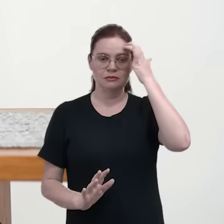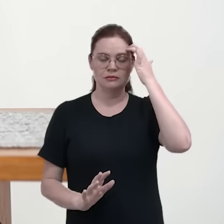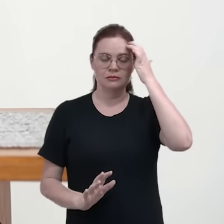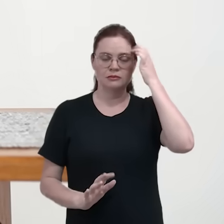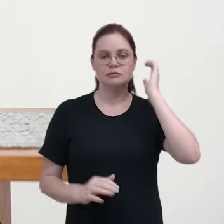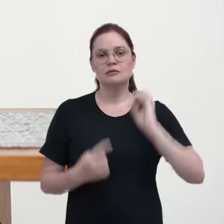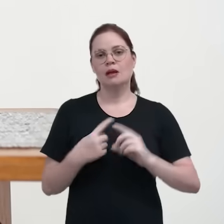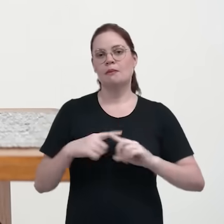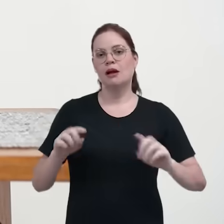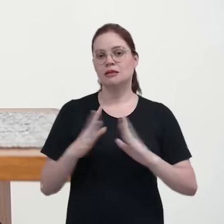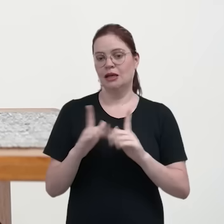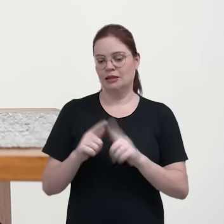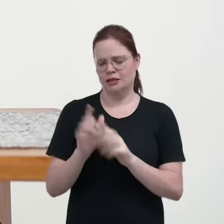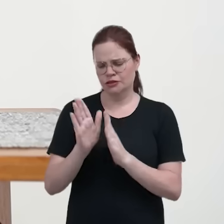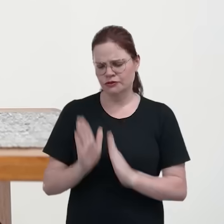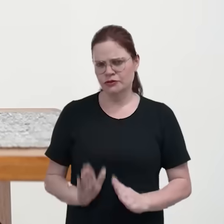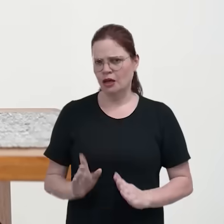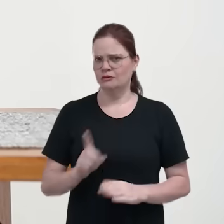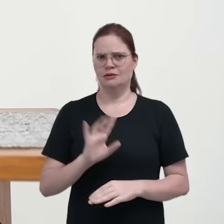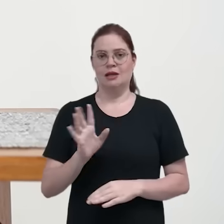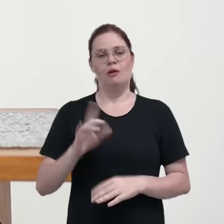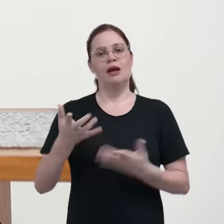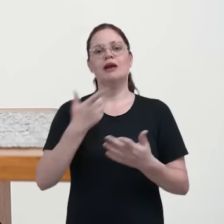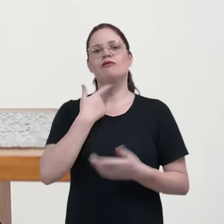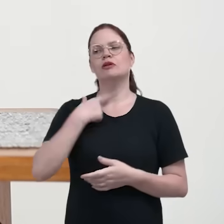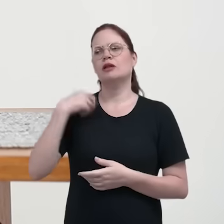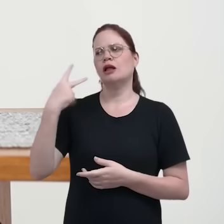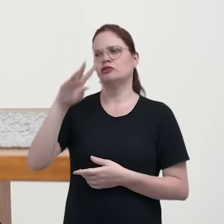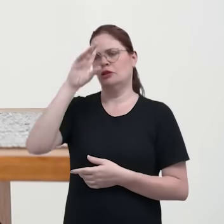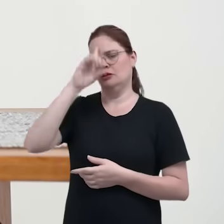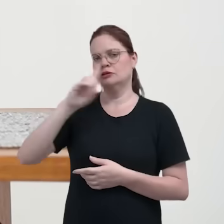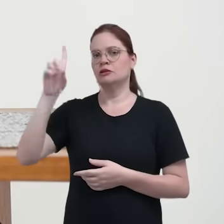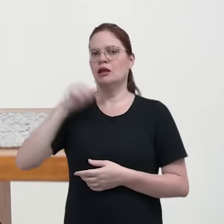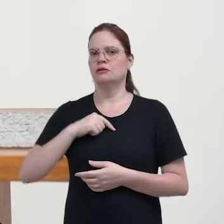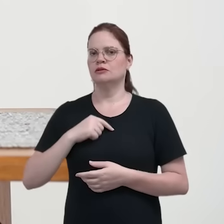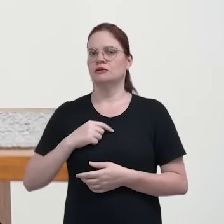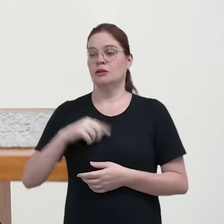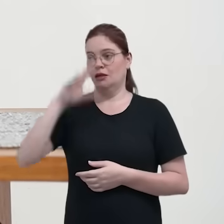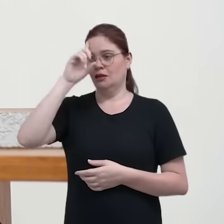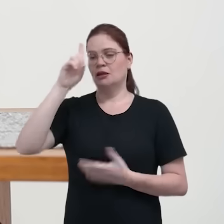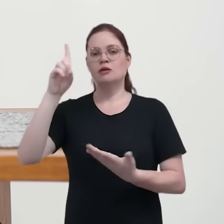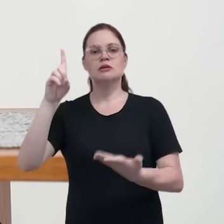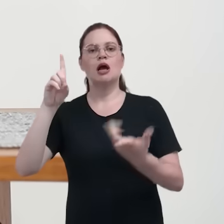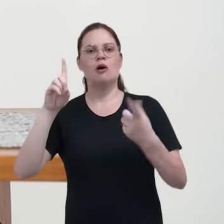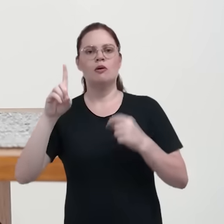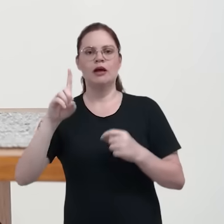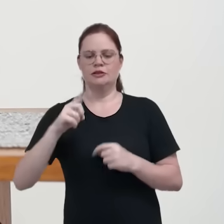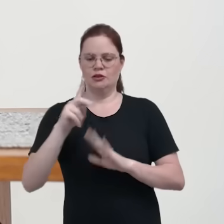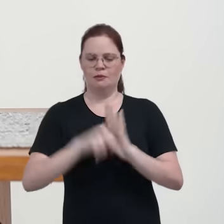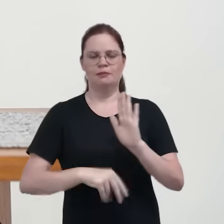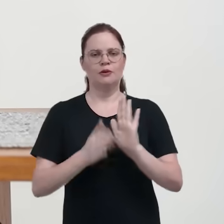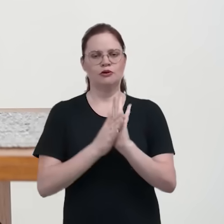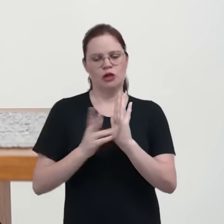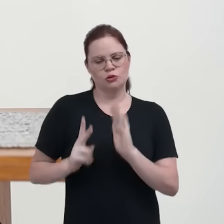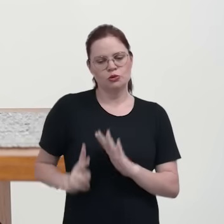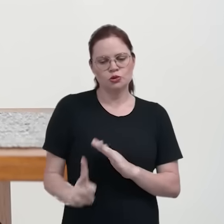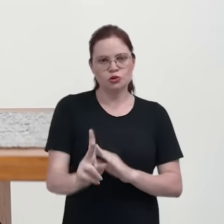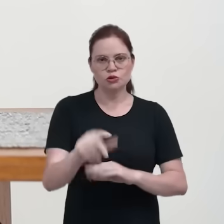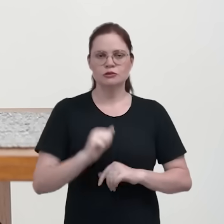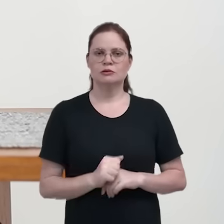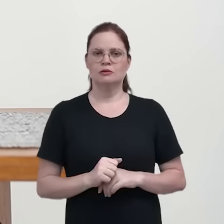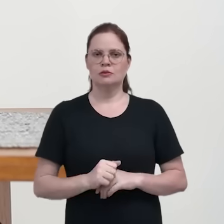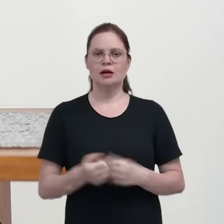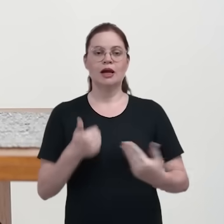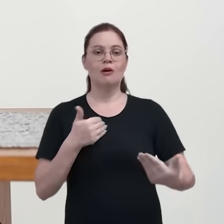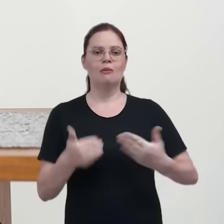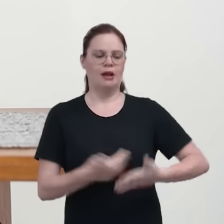não. Ela quer que Deus faça a vontade dele. E a vontade do Senhor é que o filho viva. A vontade